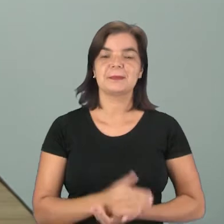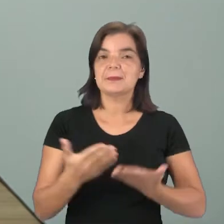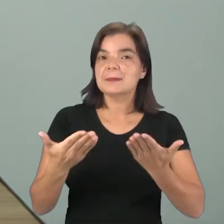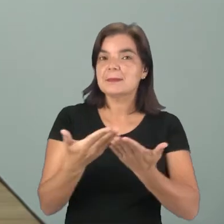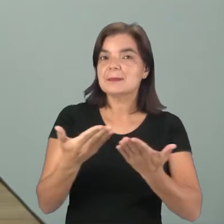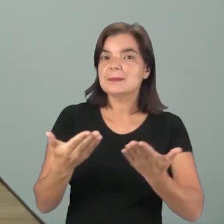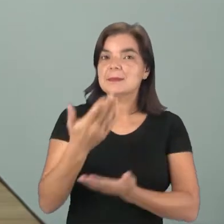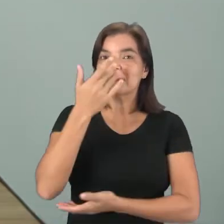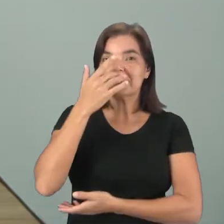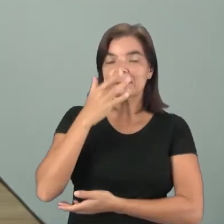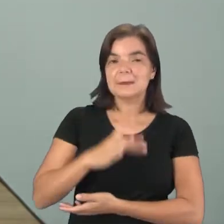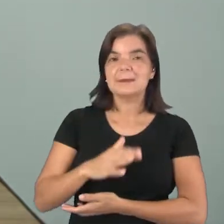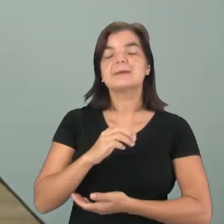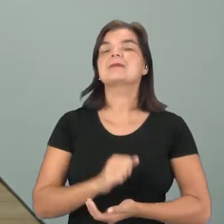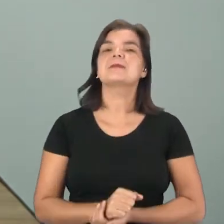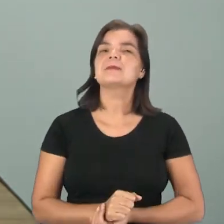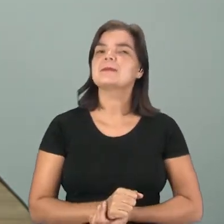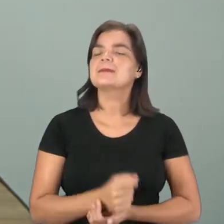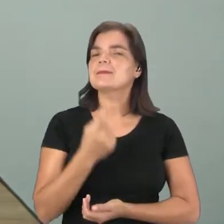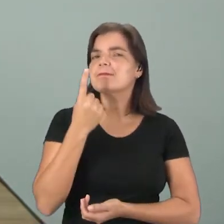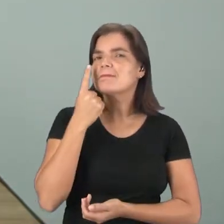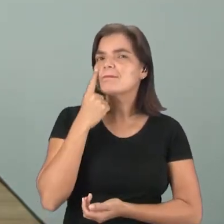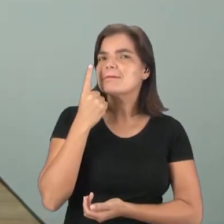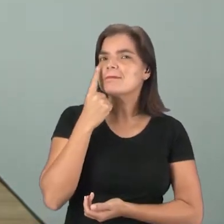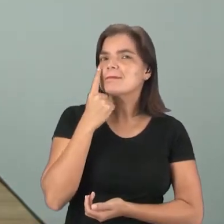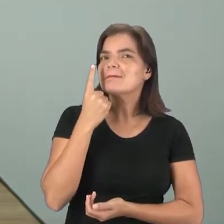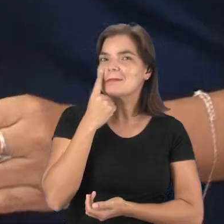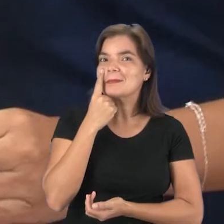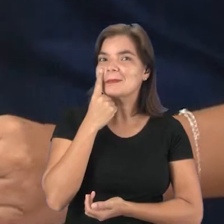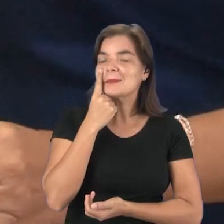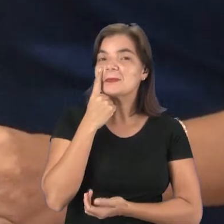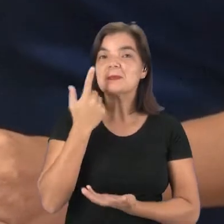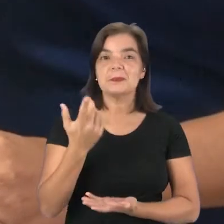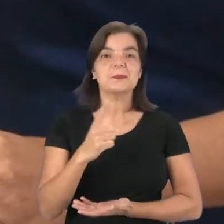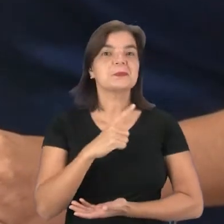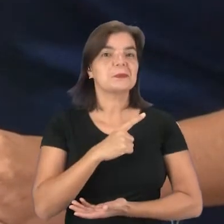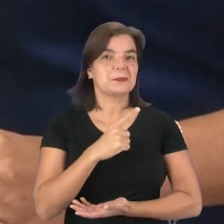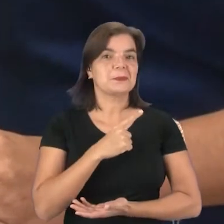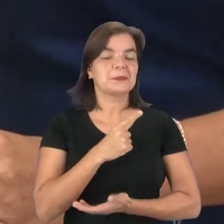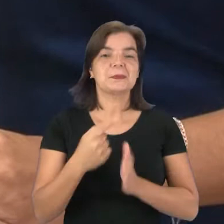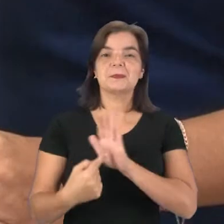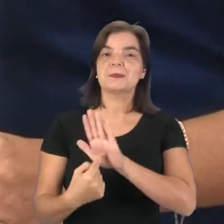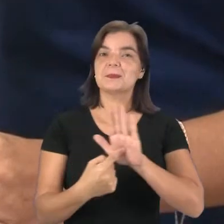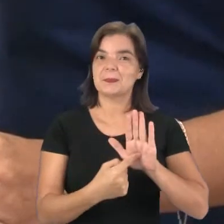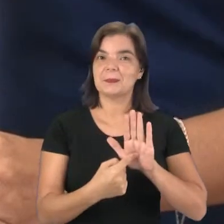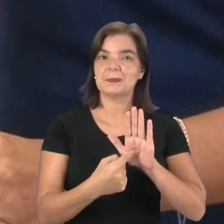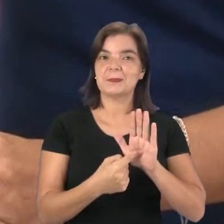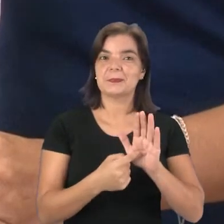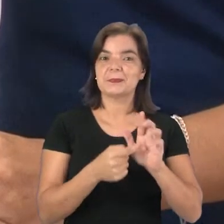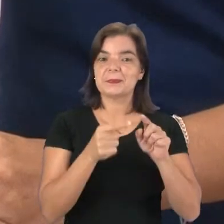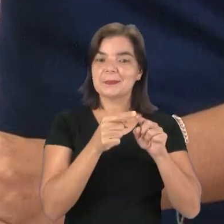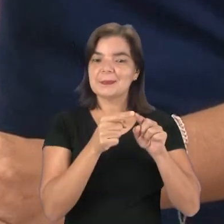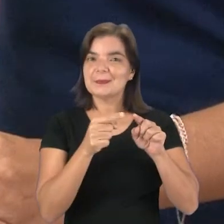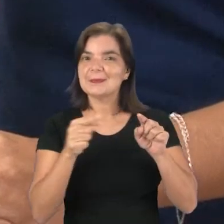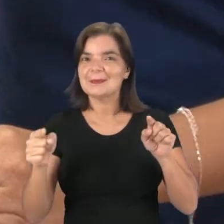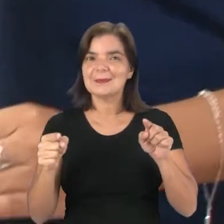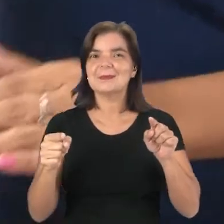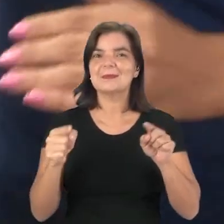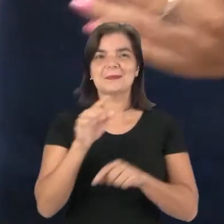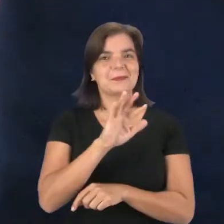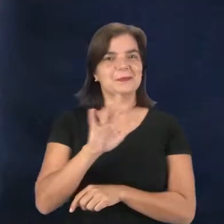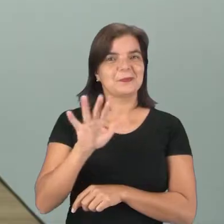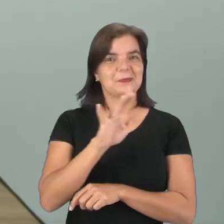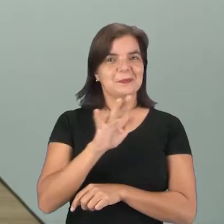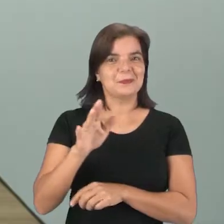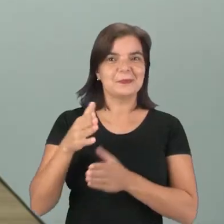agora crianças vamos observar aqui olha eu tenho trouxe para você a trilha do alfabeto